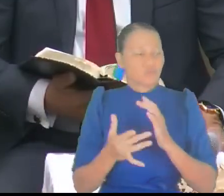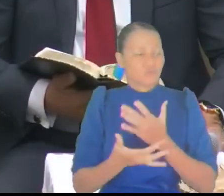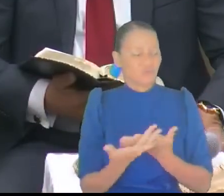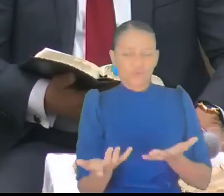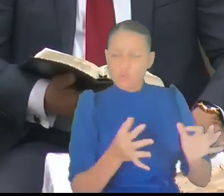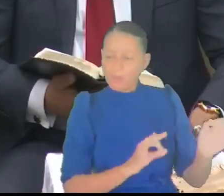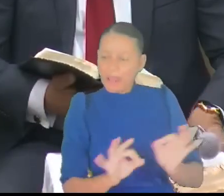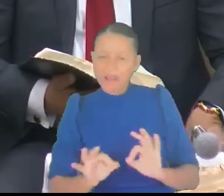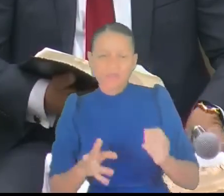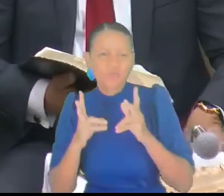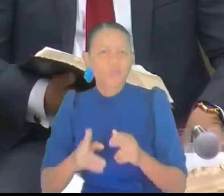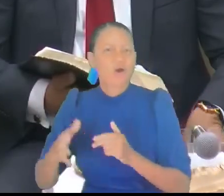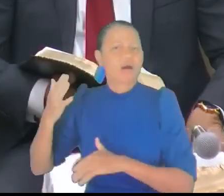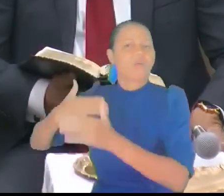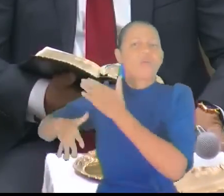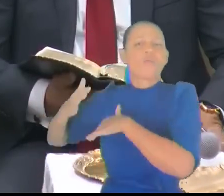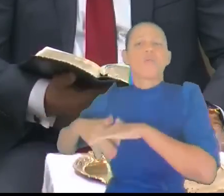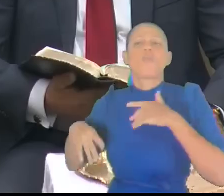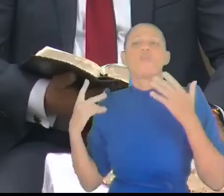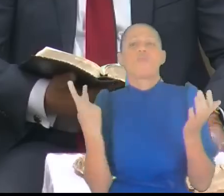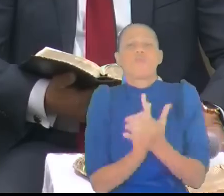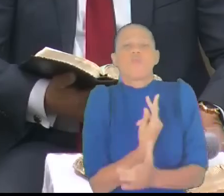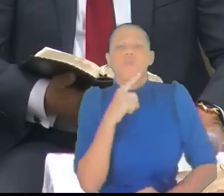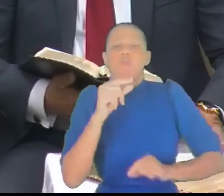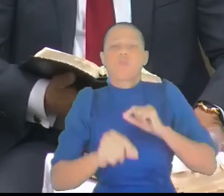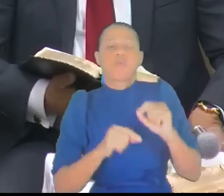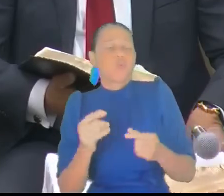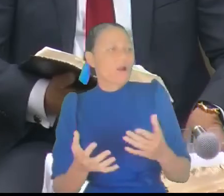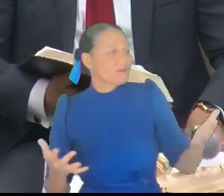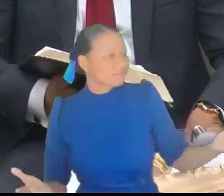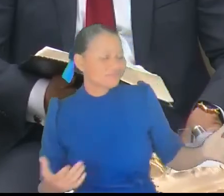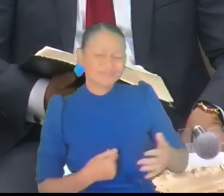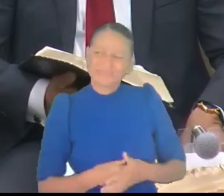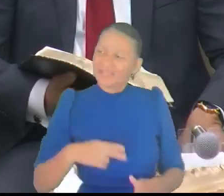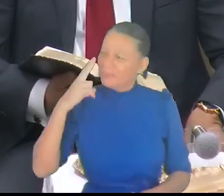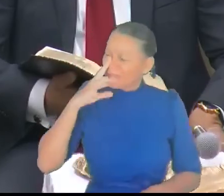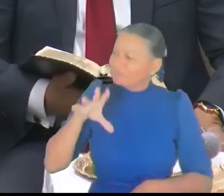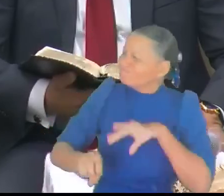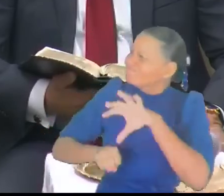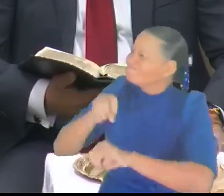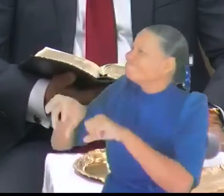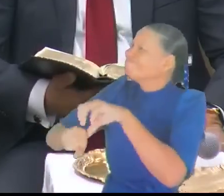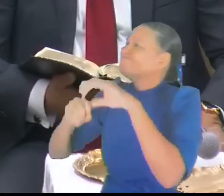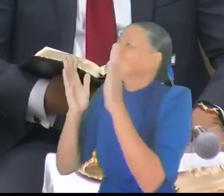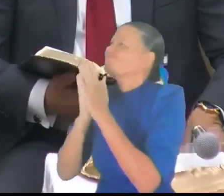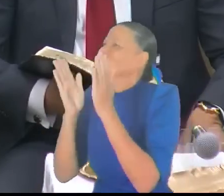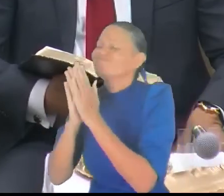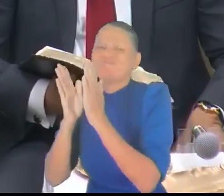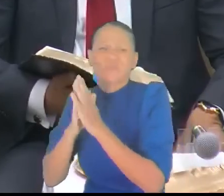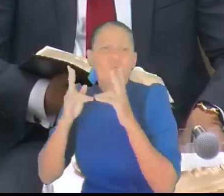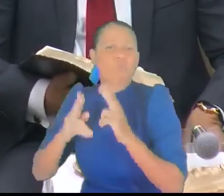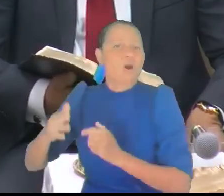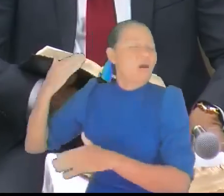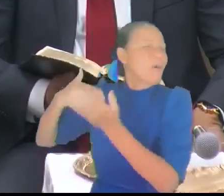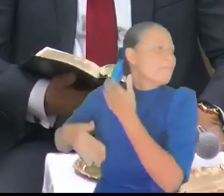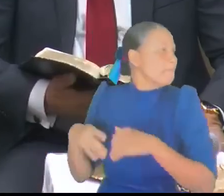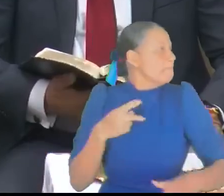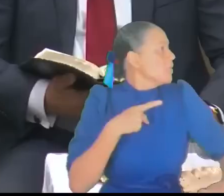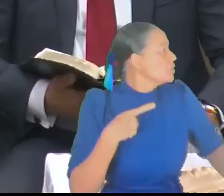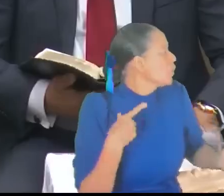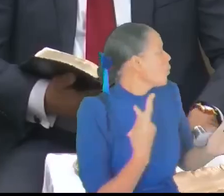como operava, o que é que está acontecendo? Os crentes não estão buscando como buscava, pastor, o que é que